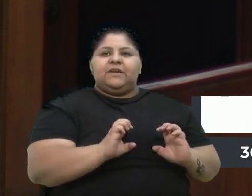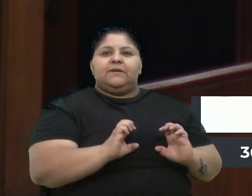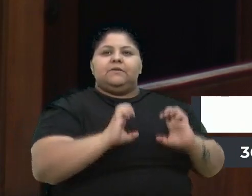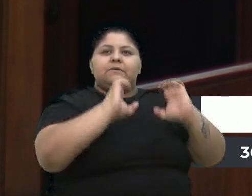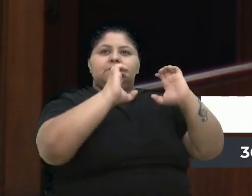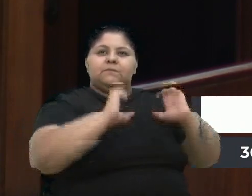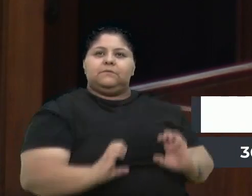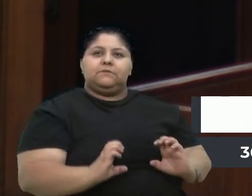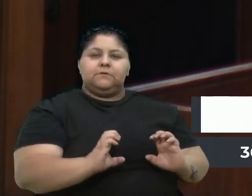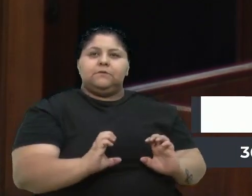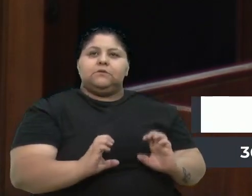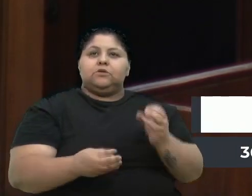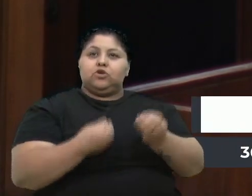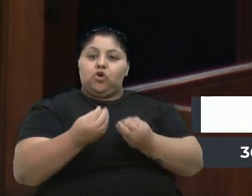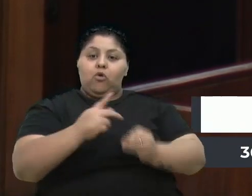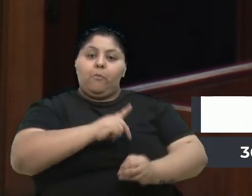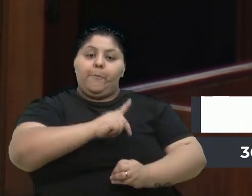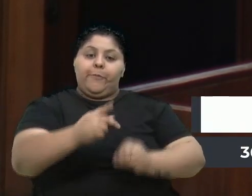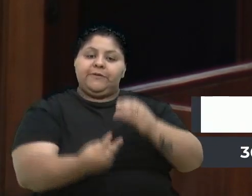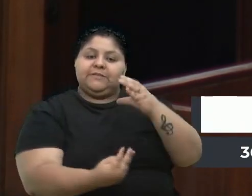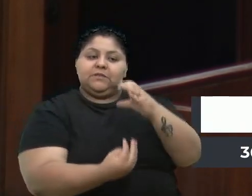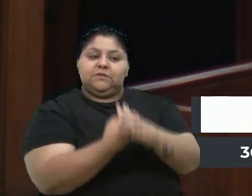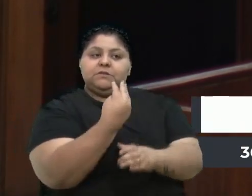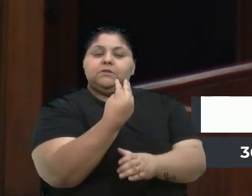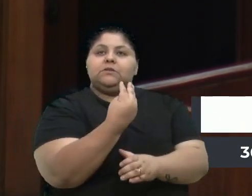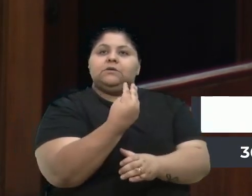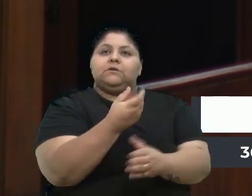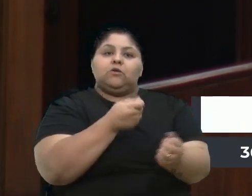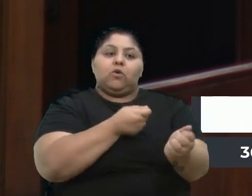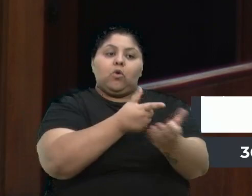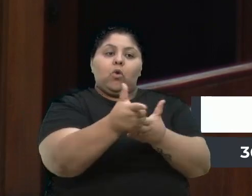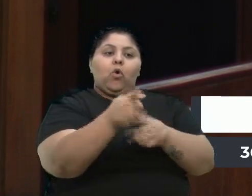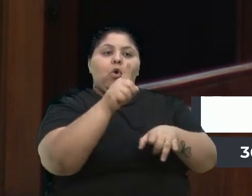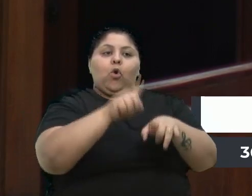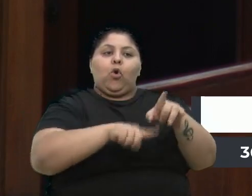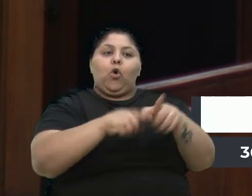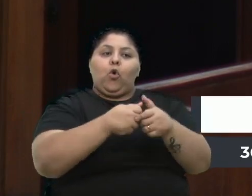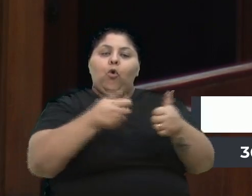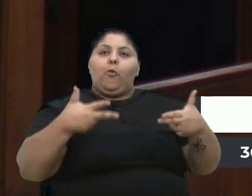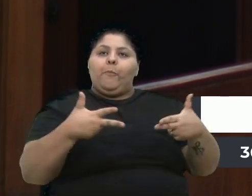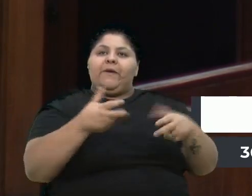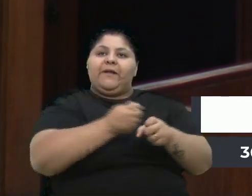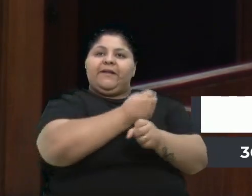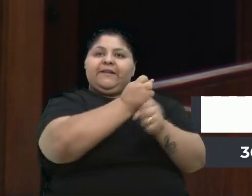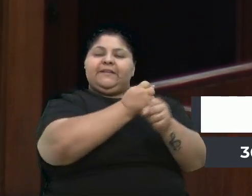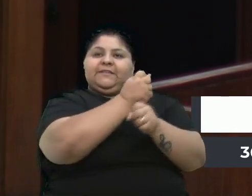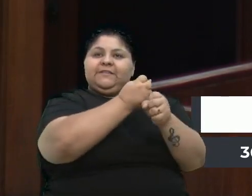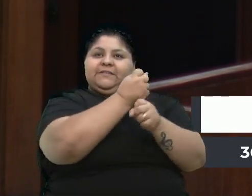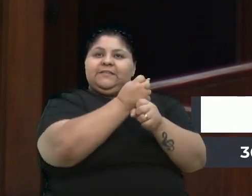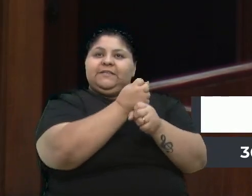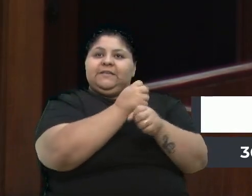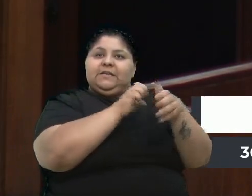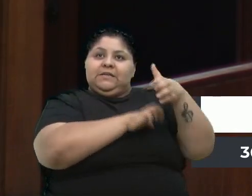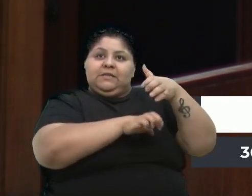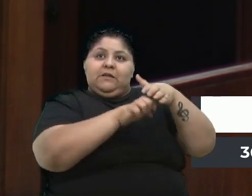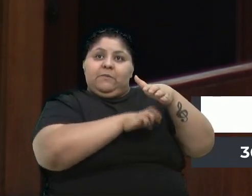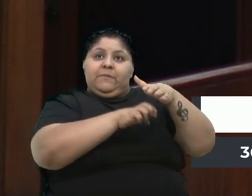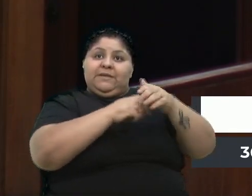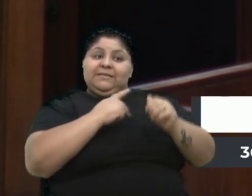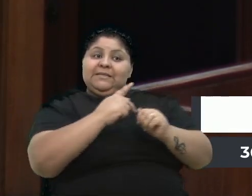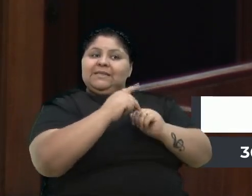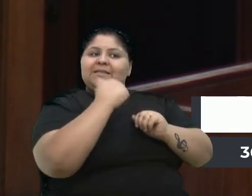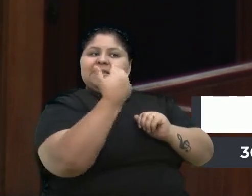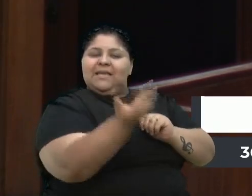ele, como presidente da FUX, que foi comprar material de construção da empresa dele, Serrana Materiais de